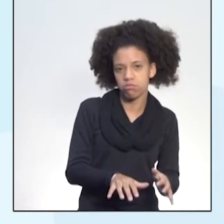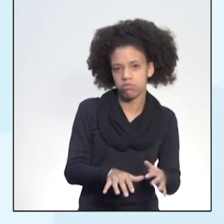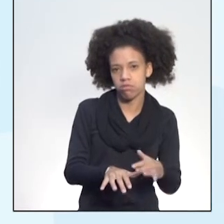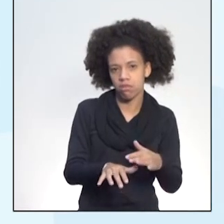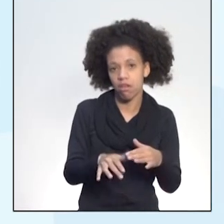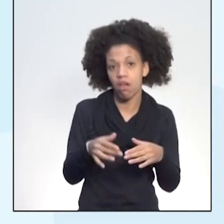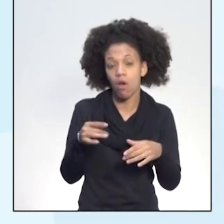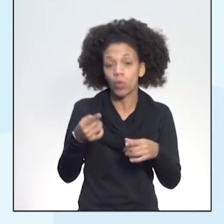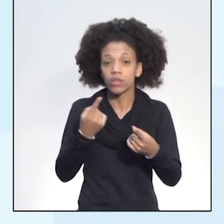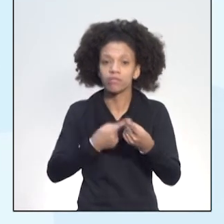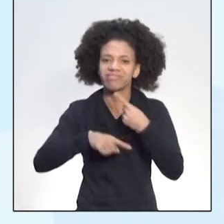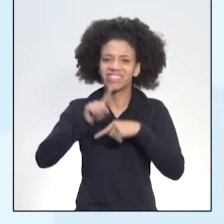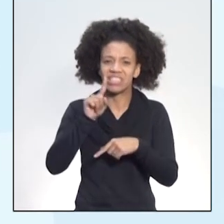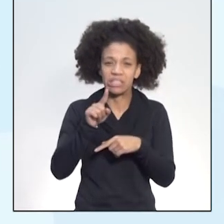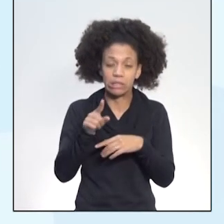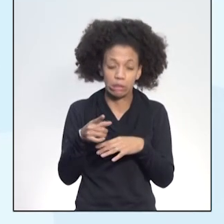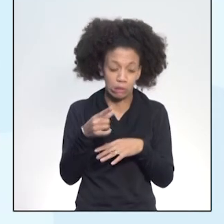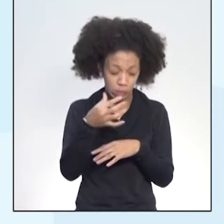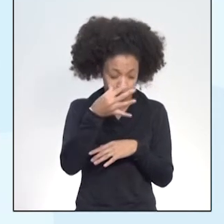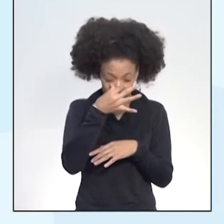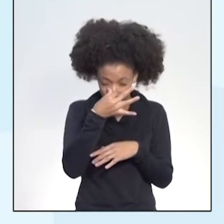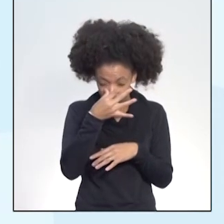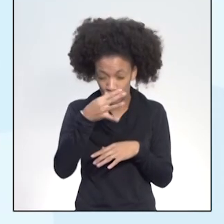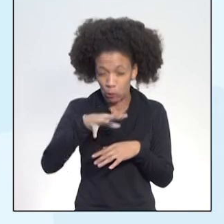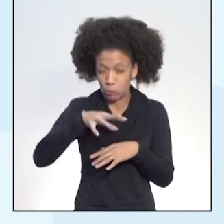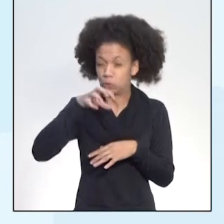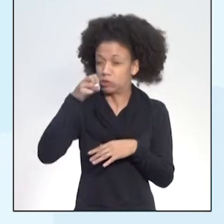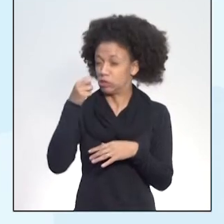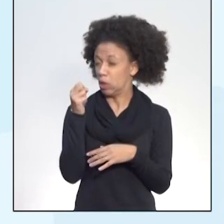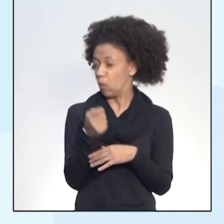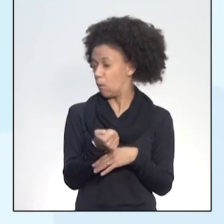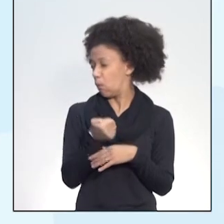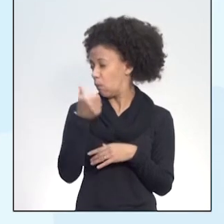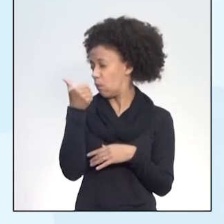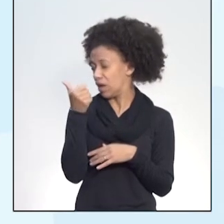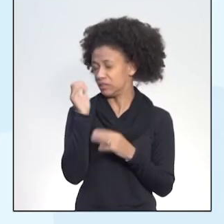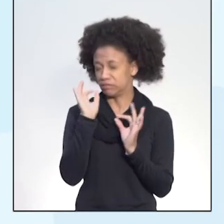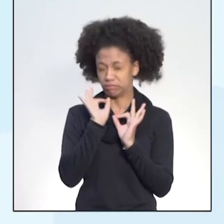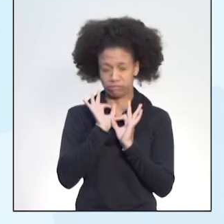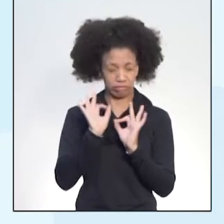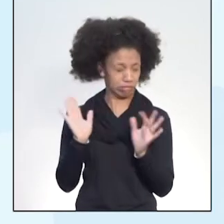o que tornava o cheiro quase que